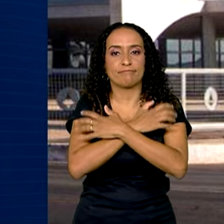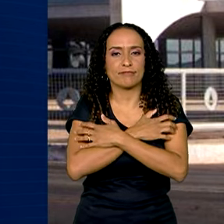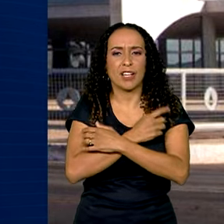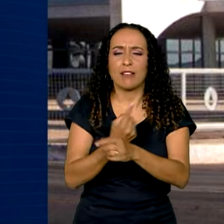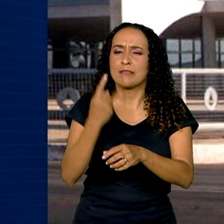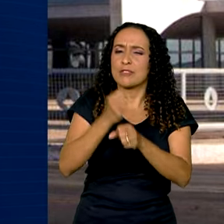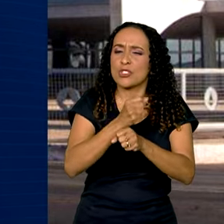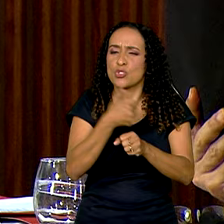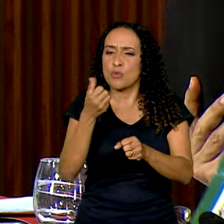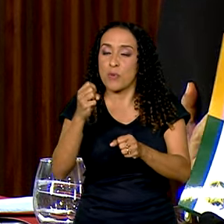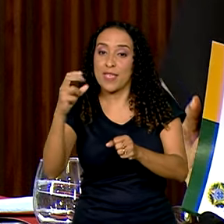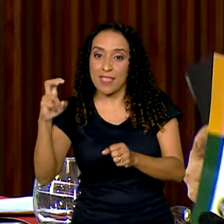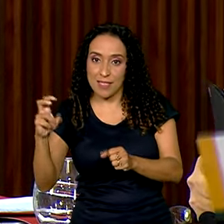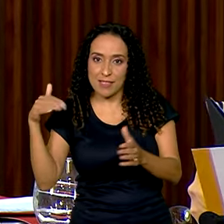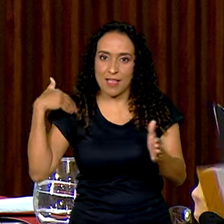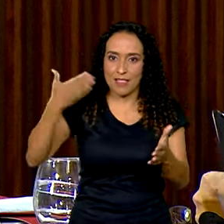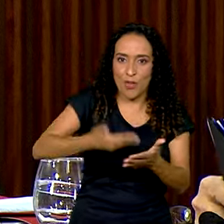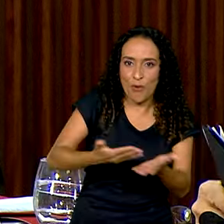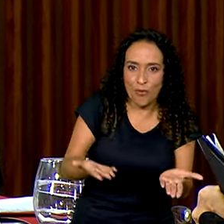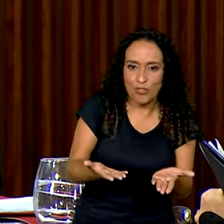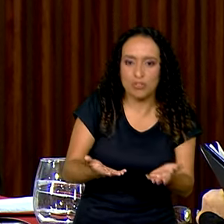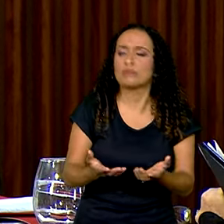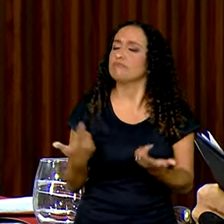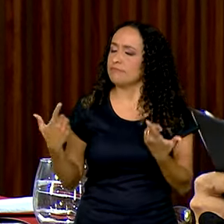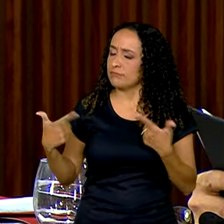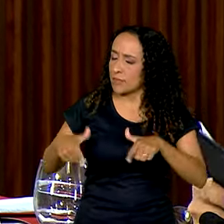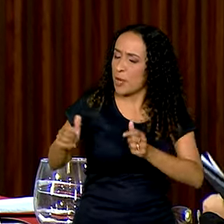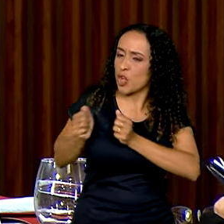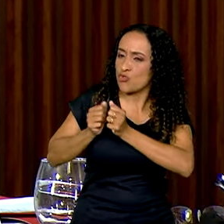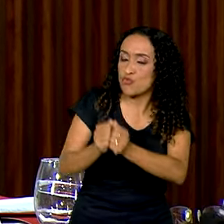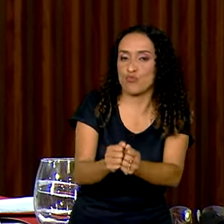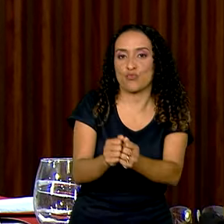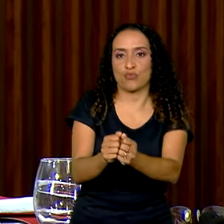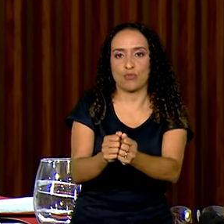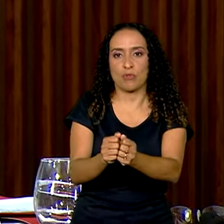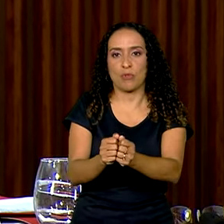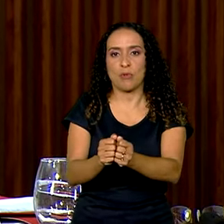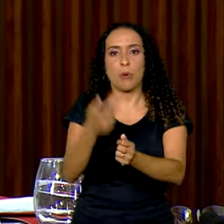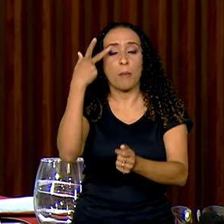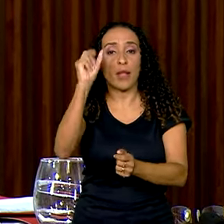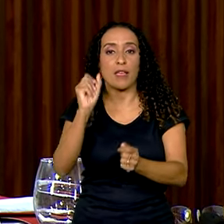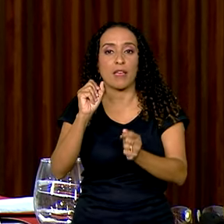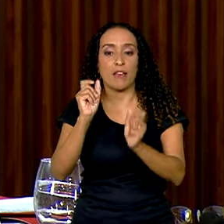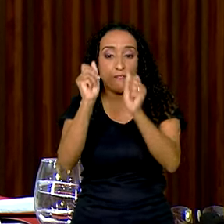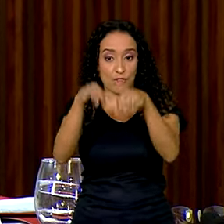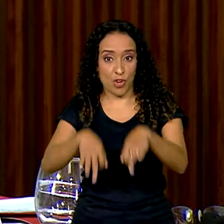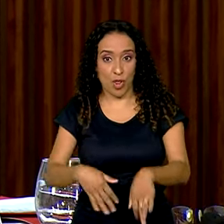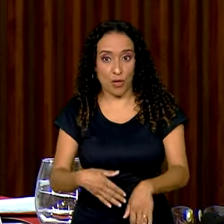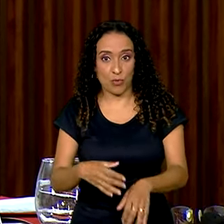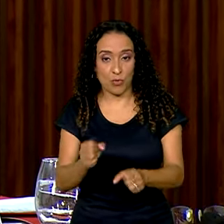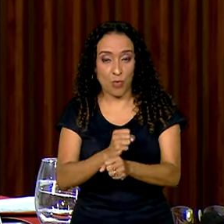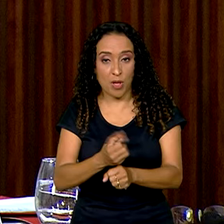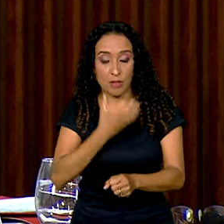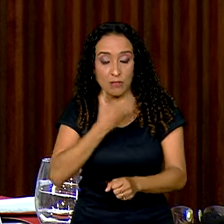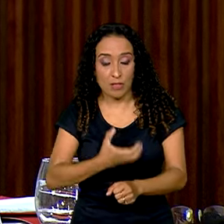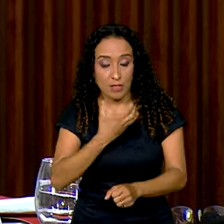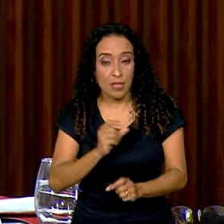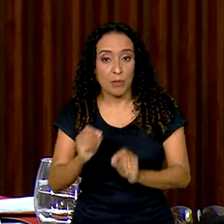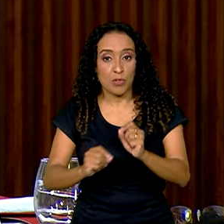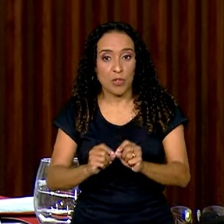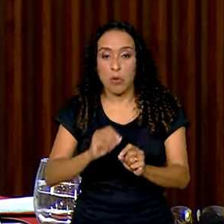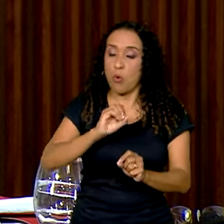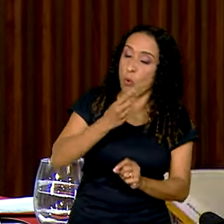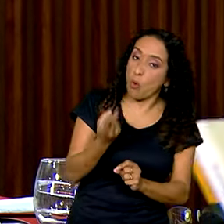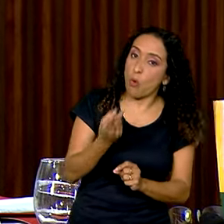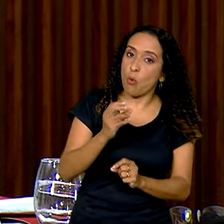desde 2015. Nós haveremos de trabalhar juntos, presidente, para o final do ano, em dezembro, ou em